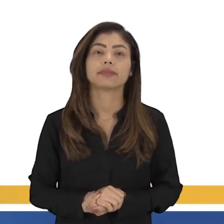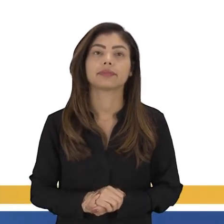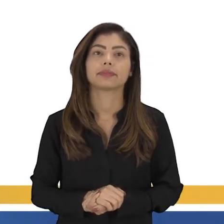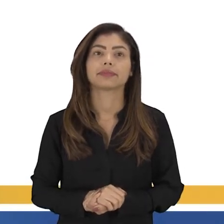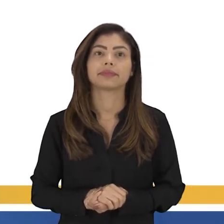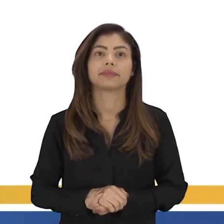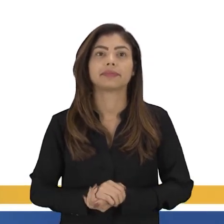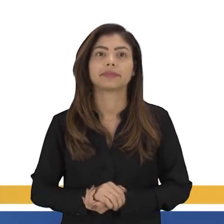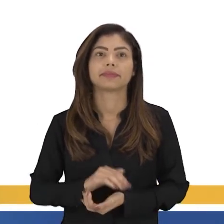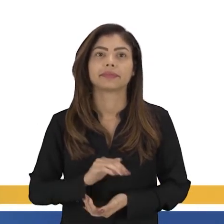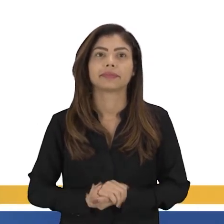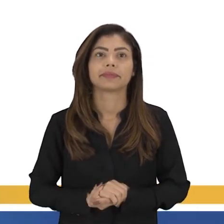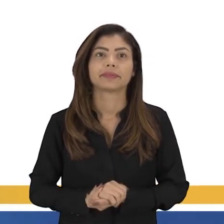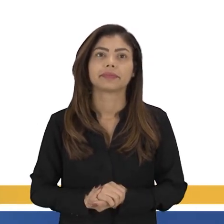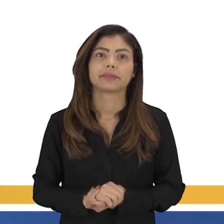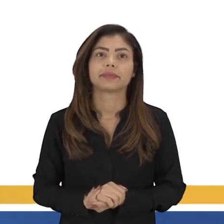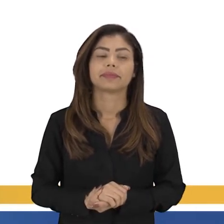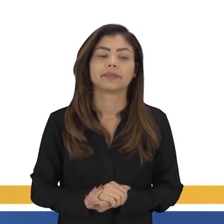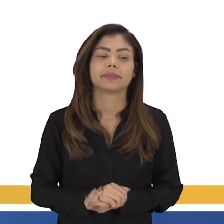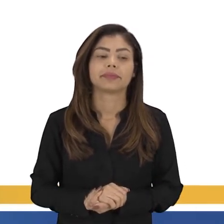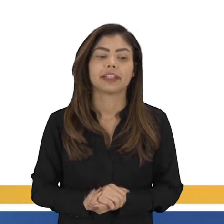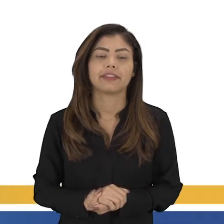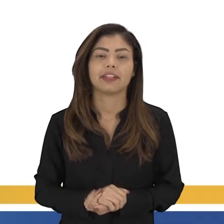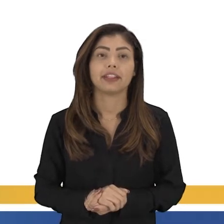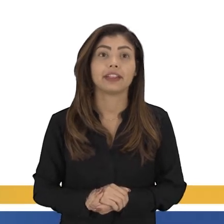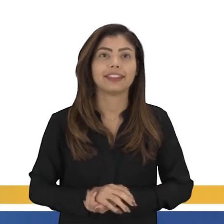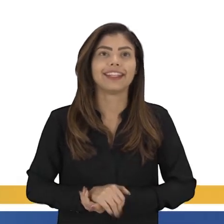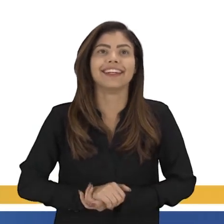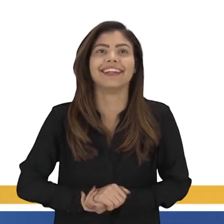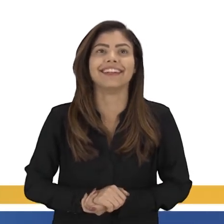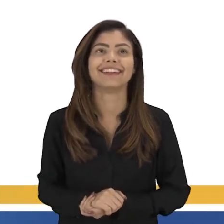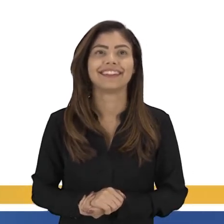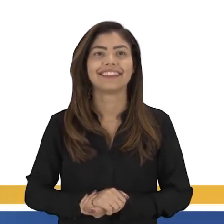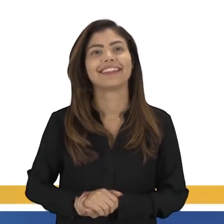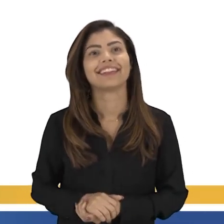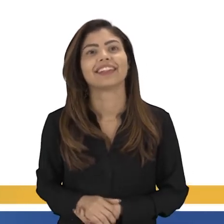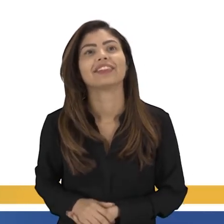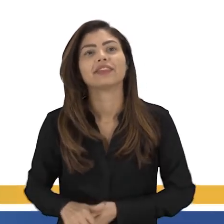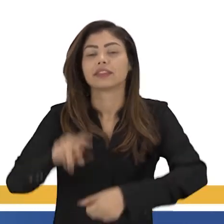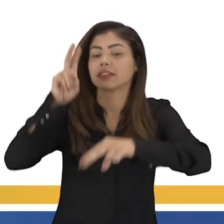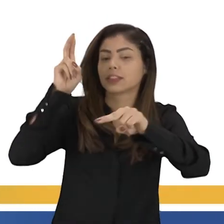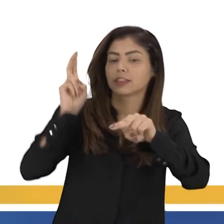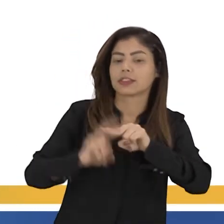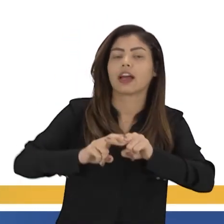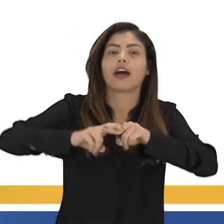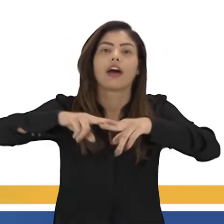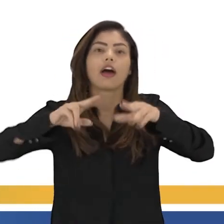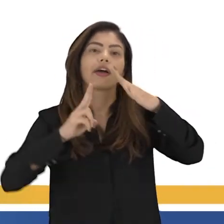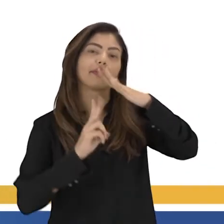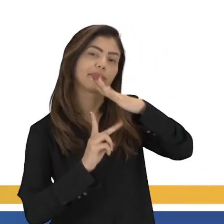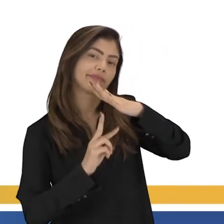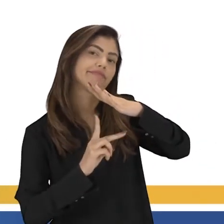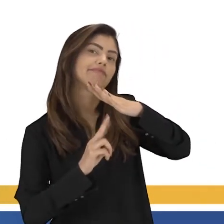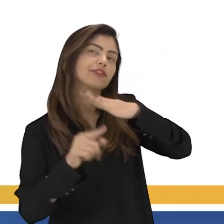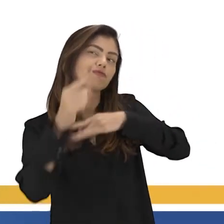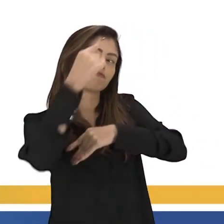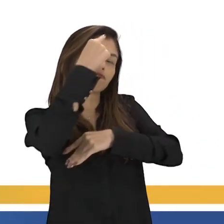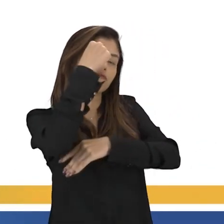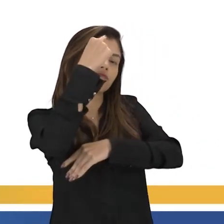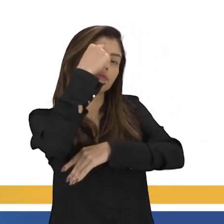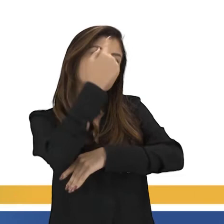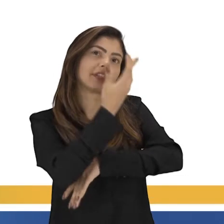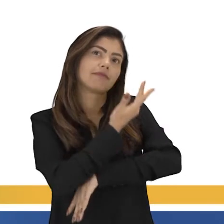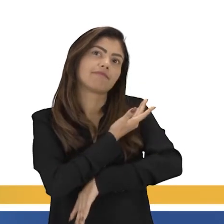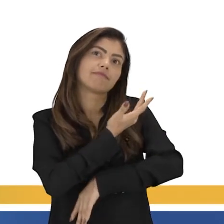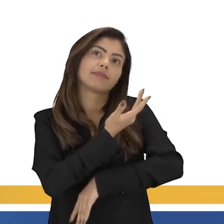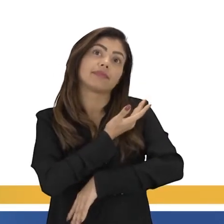before he had his time. Olha aqui o que eu acabei de ler. Sentado num banco de praça, Pensando num amigo